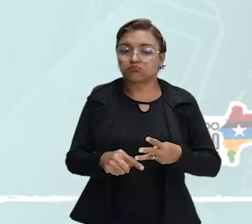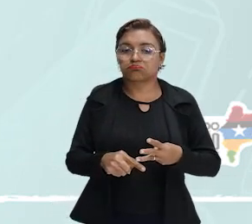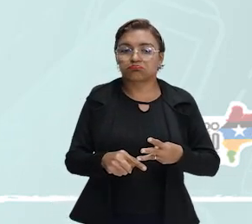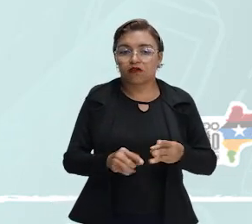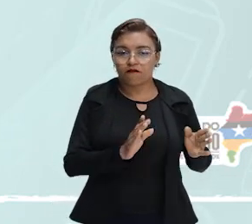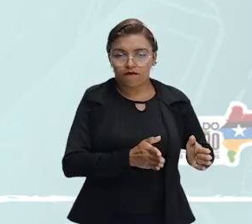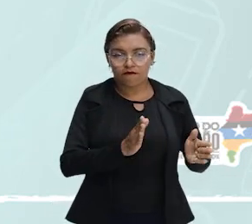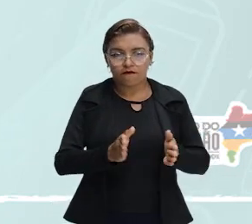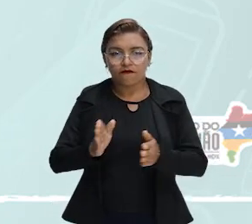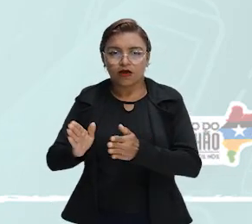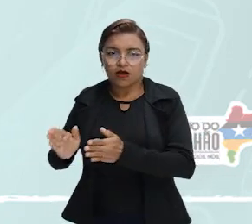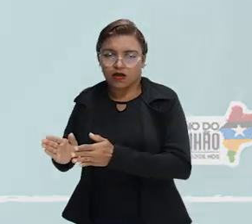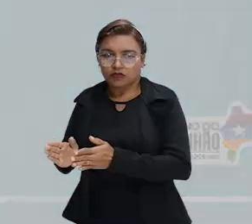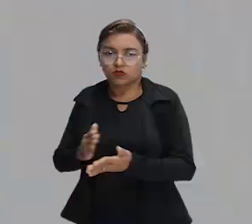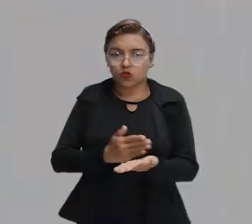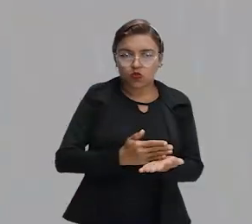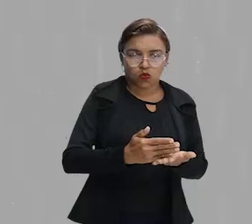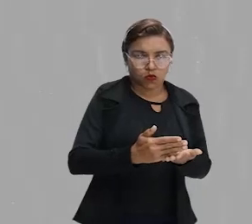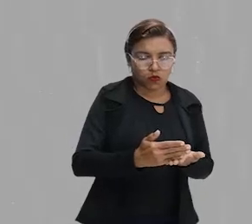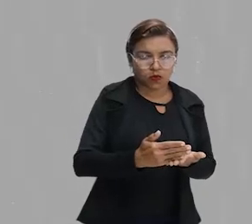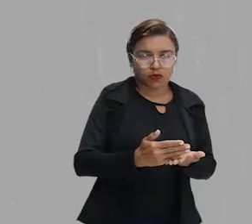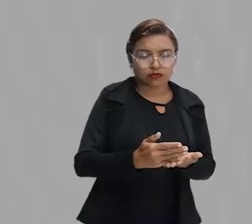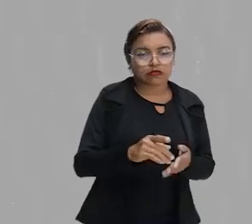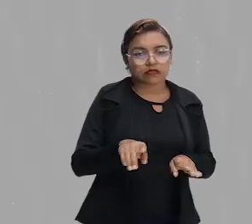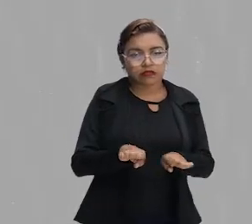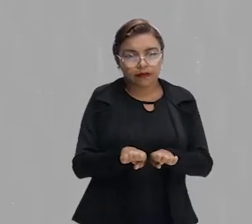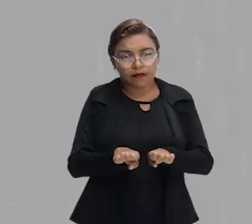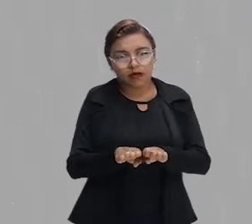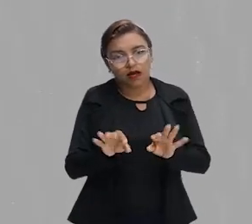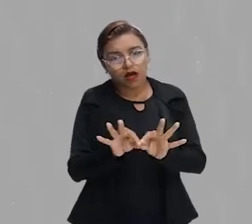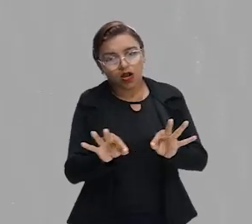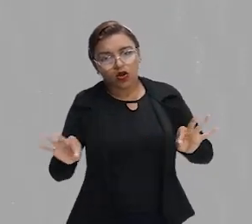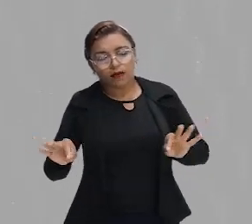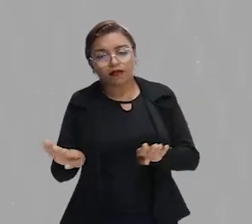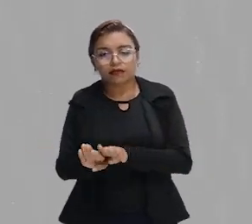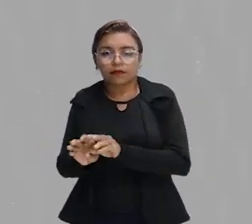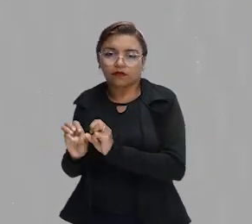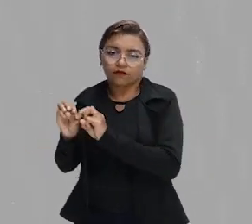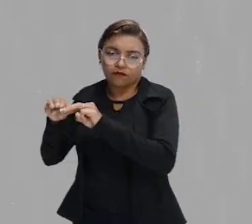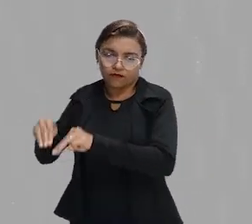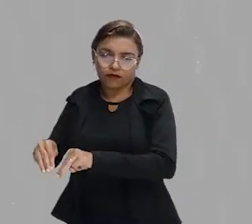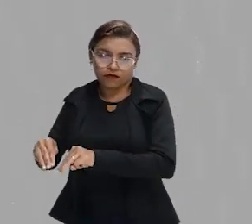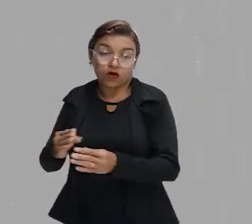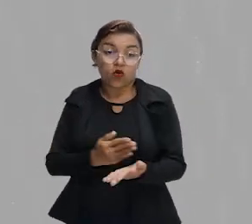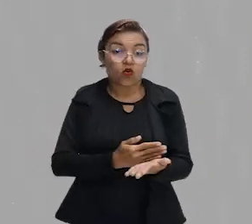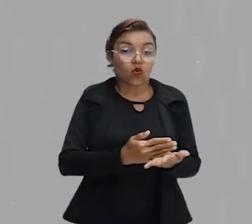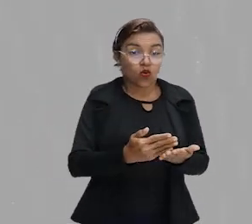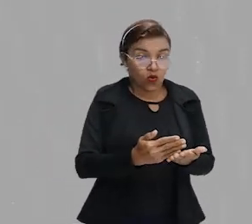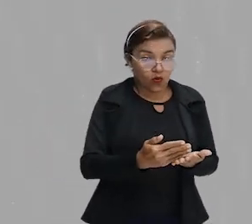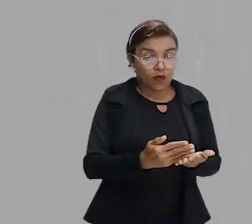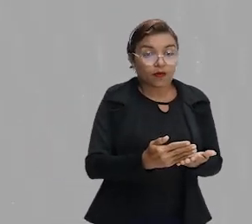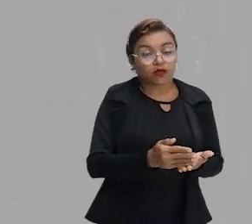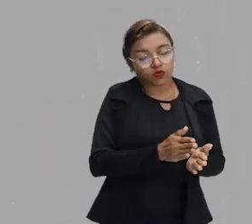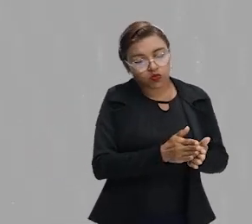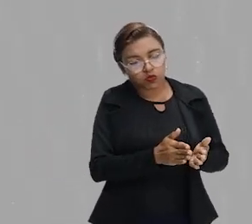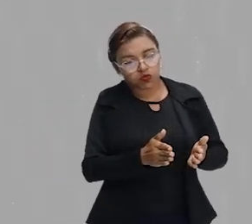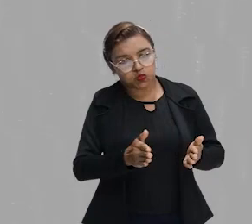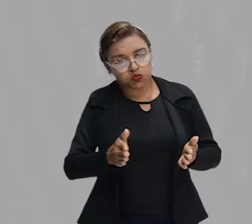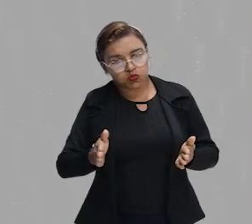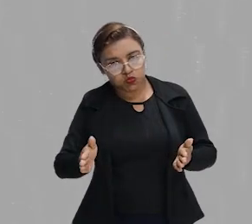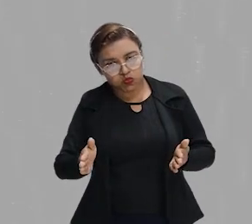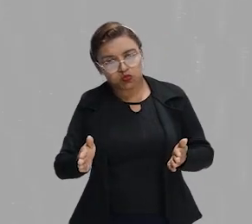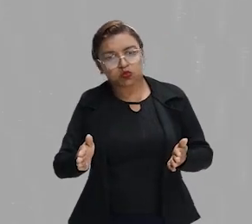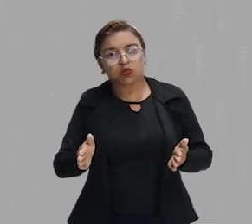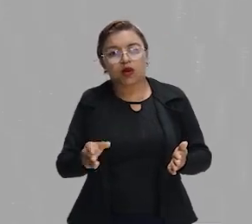a inicialização ou iniciação, o alongamento e o término. Ou seja, o início da produção da proteína,